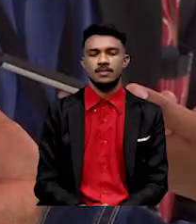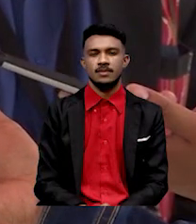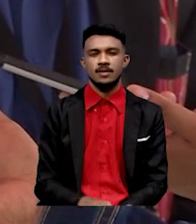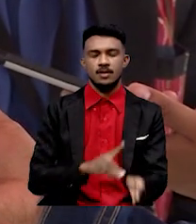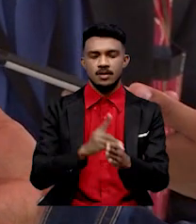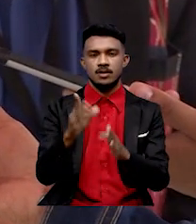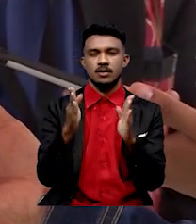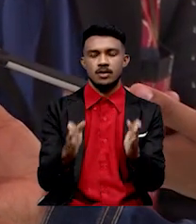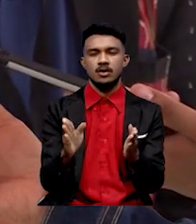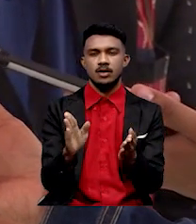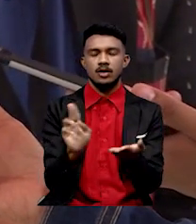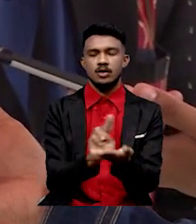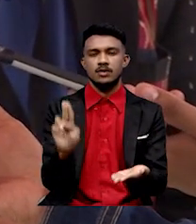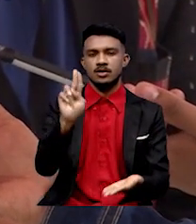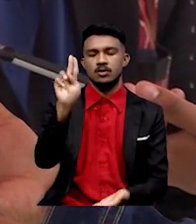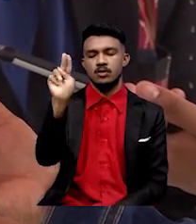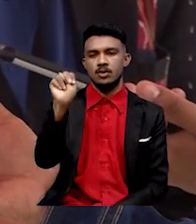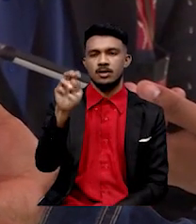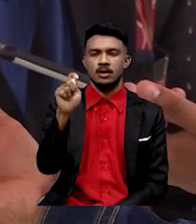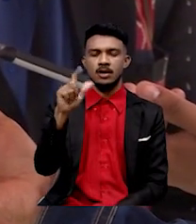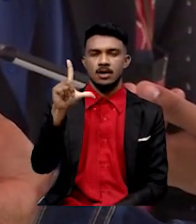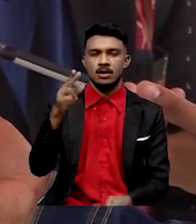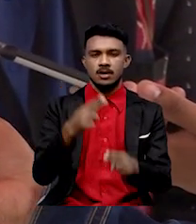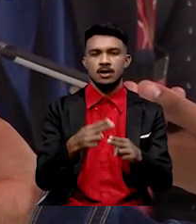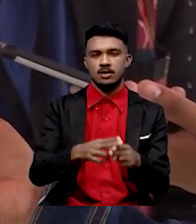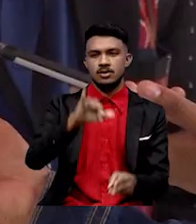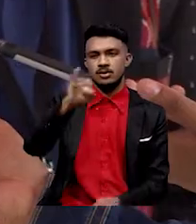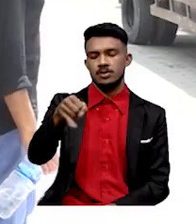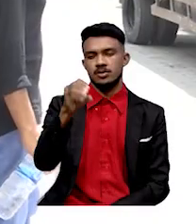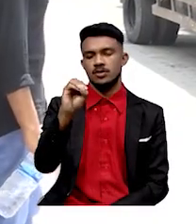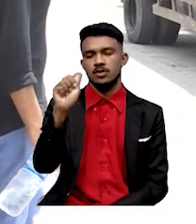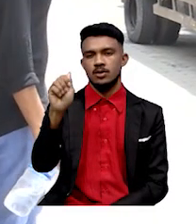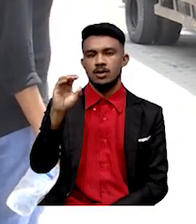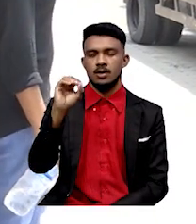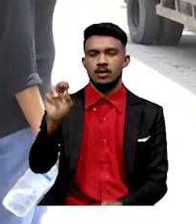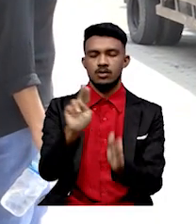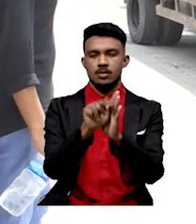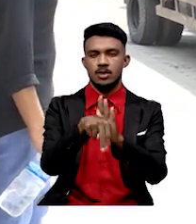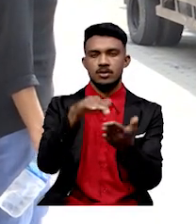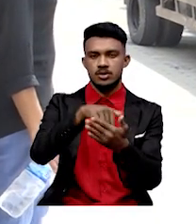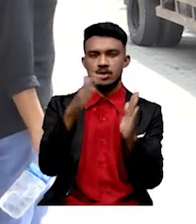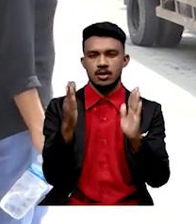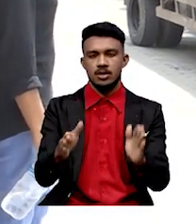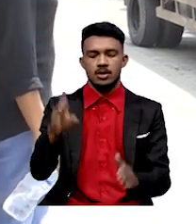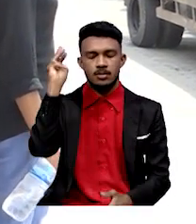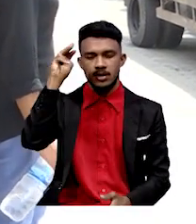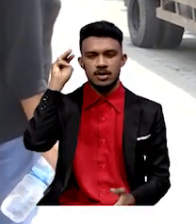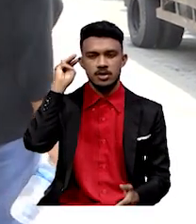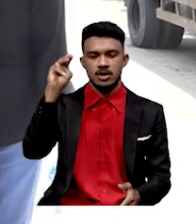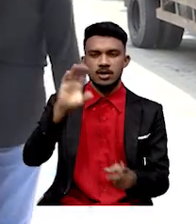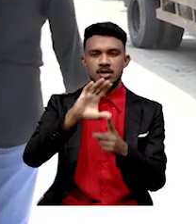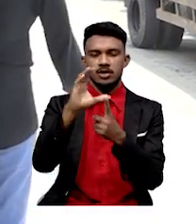Reitor Universidade Nacional Timor Leste, João Martins Hateten, número estudante no Ministério do Ensino Superior, Ciência e